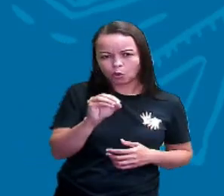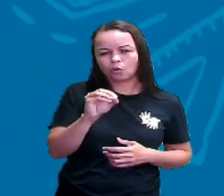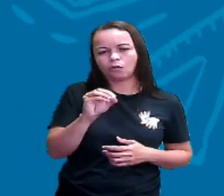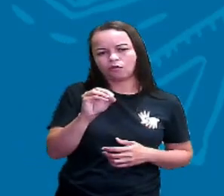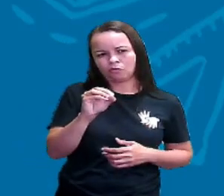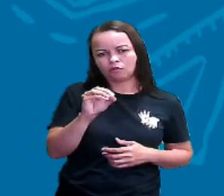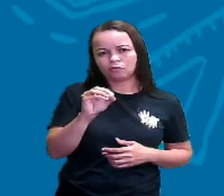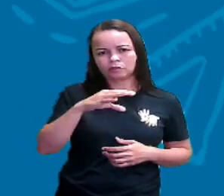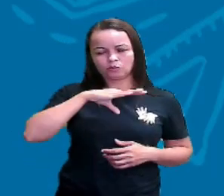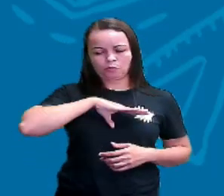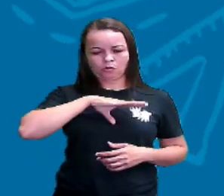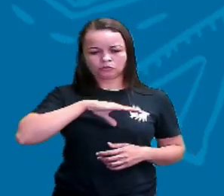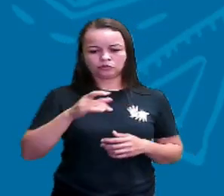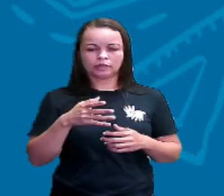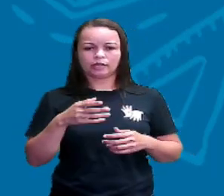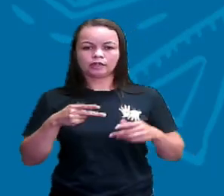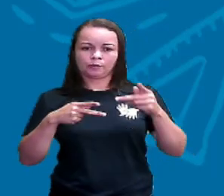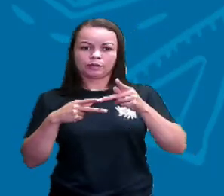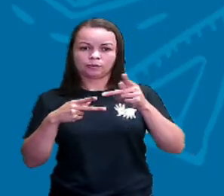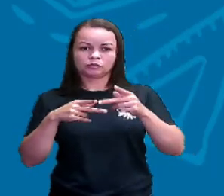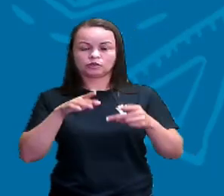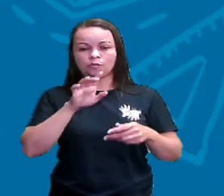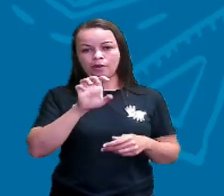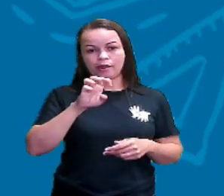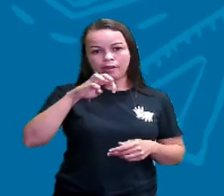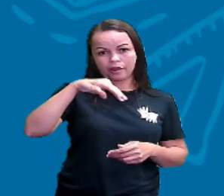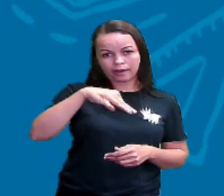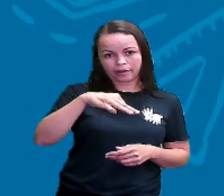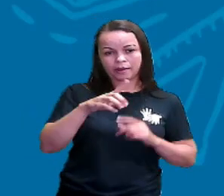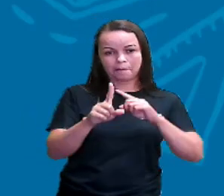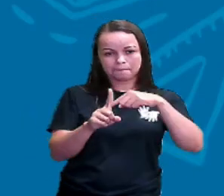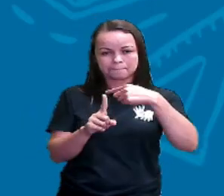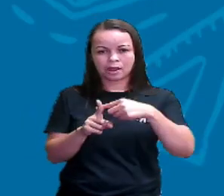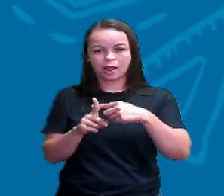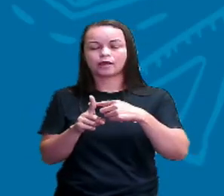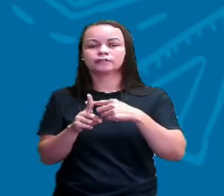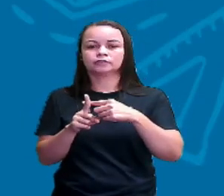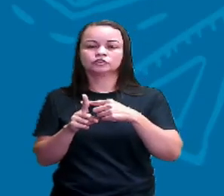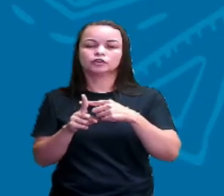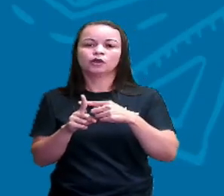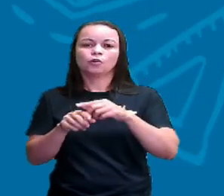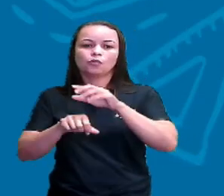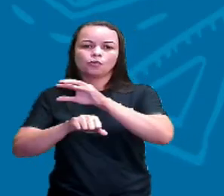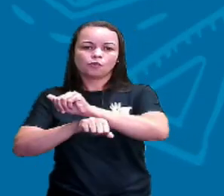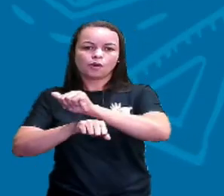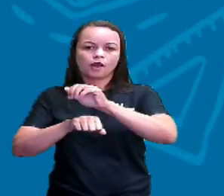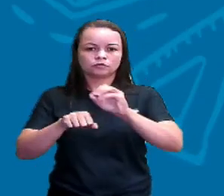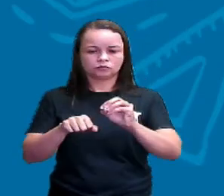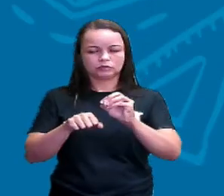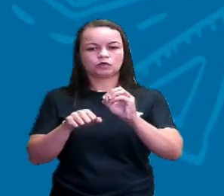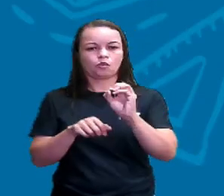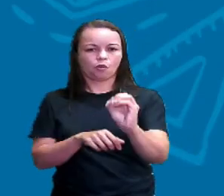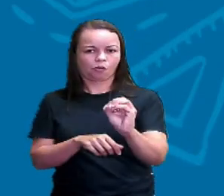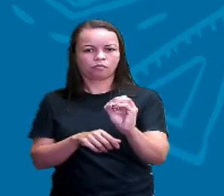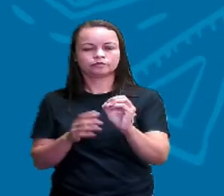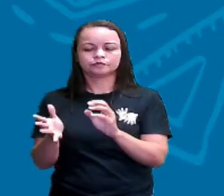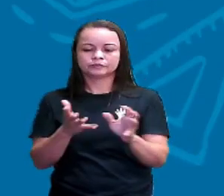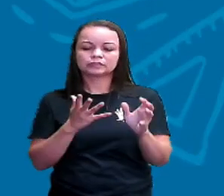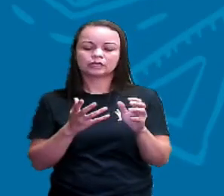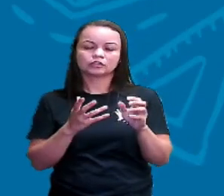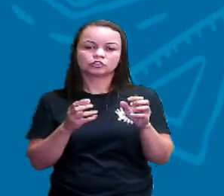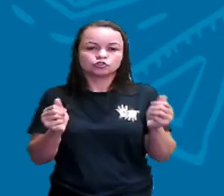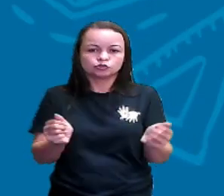a nossa preposição em mais o artigo o, que quando a gente junta fica no,